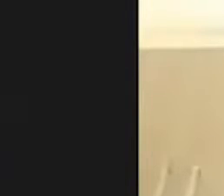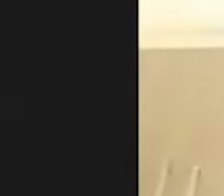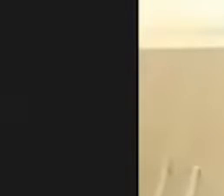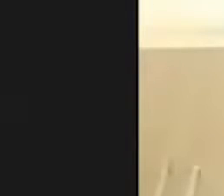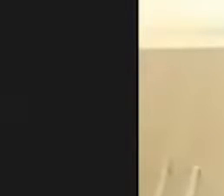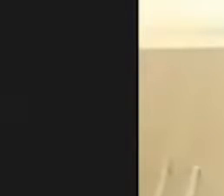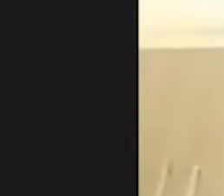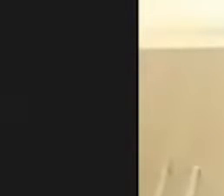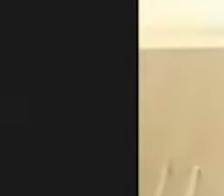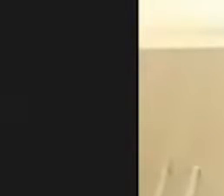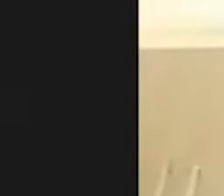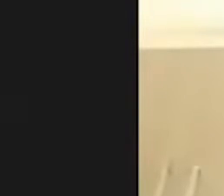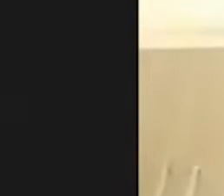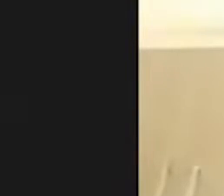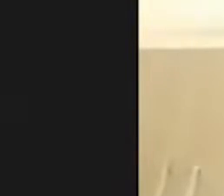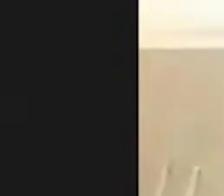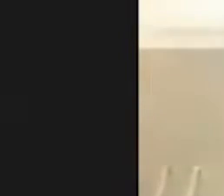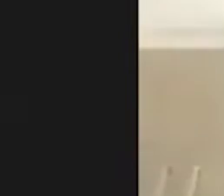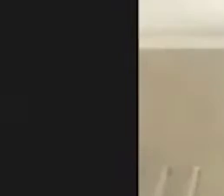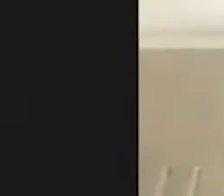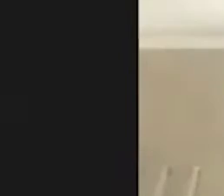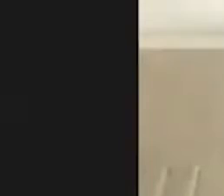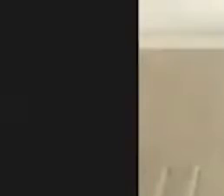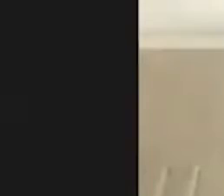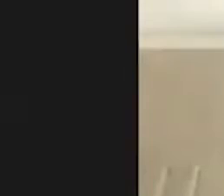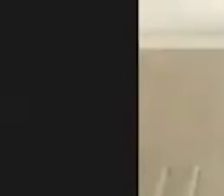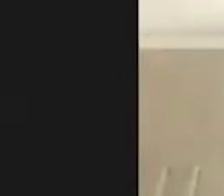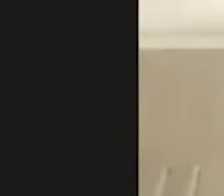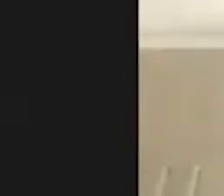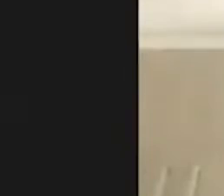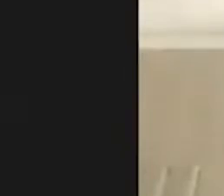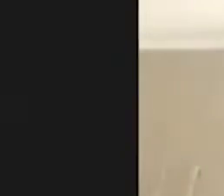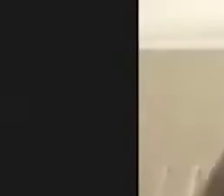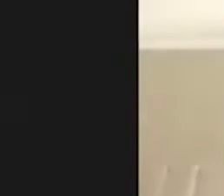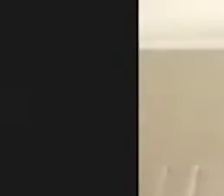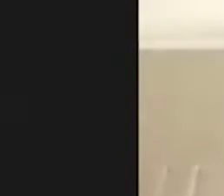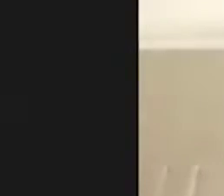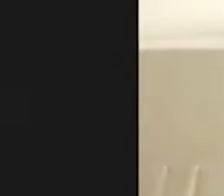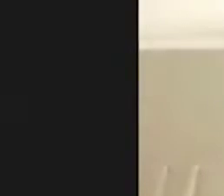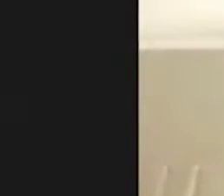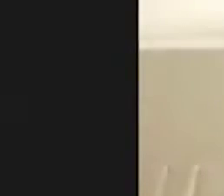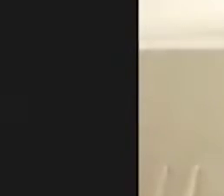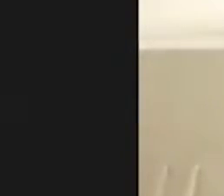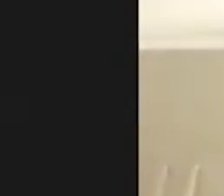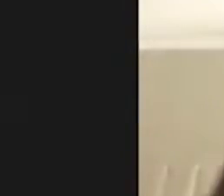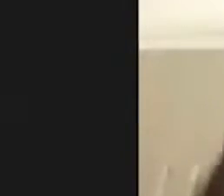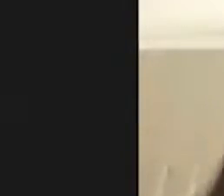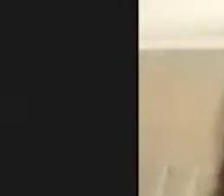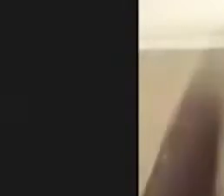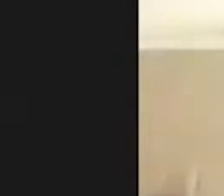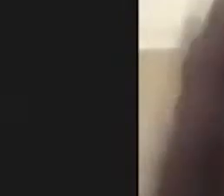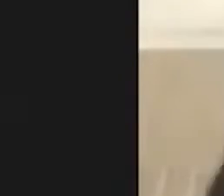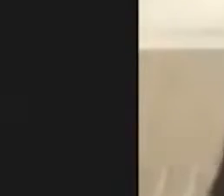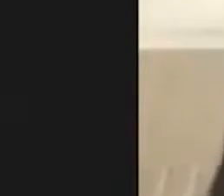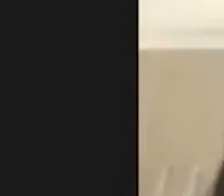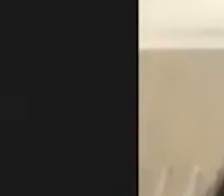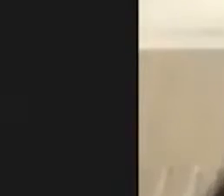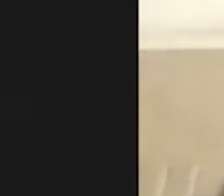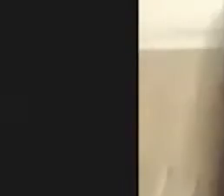trabalhadores absolutamente vulnerados em relação aos seus direitos, em relação a uma